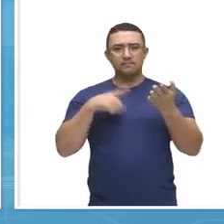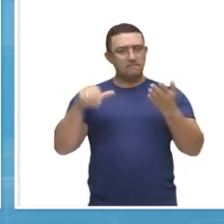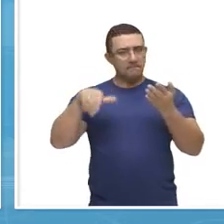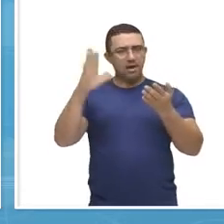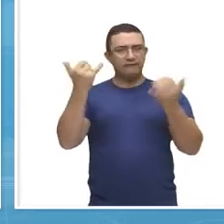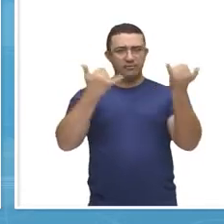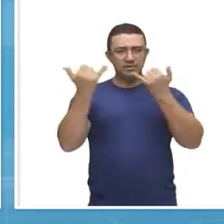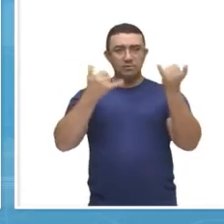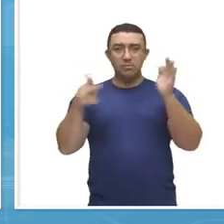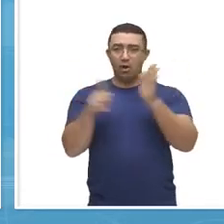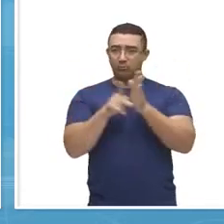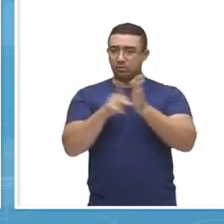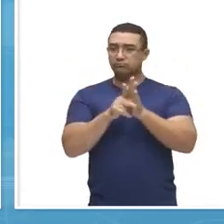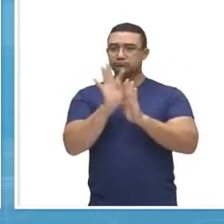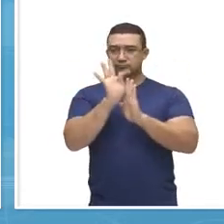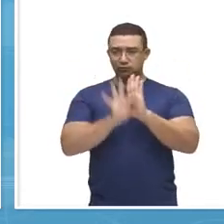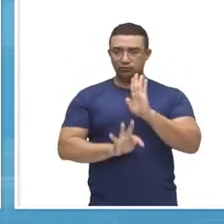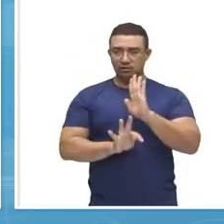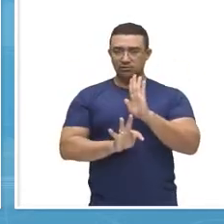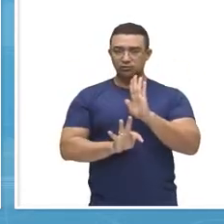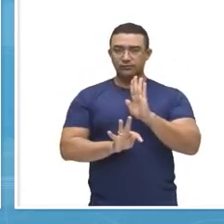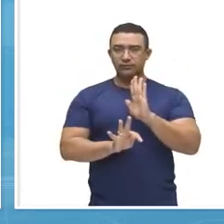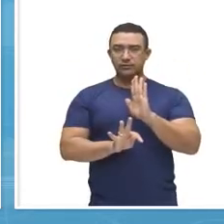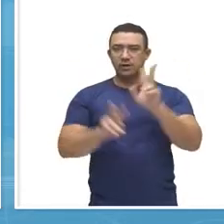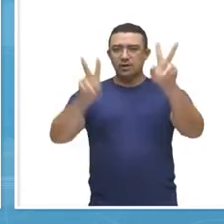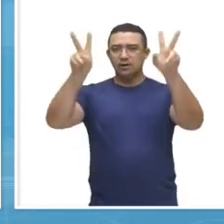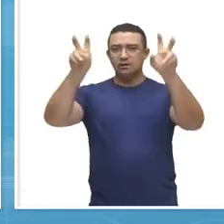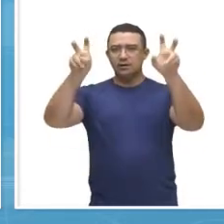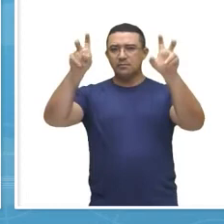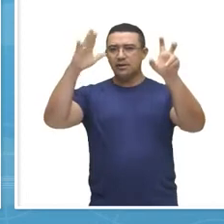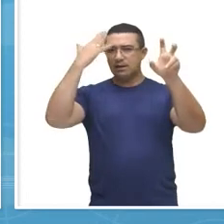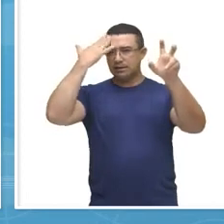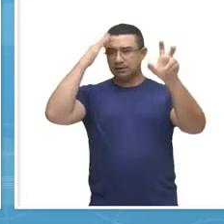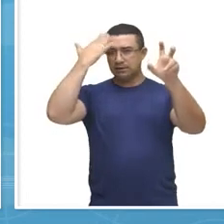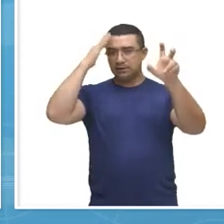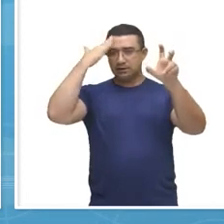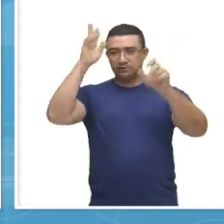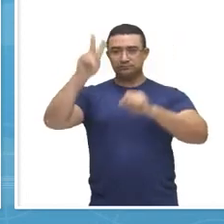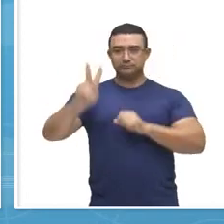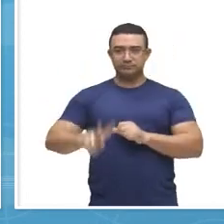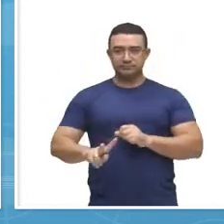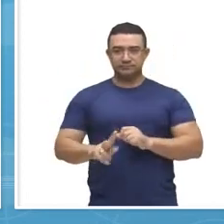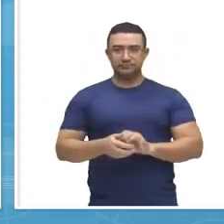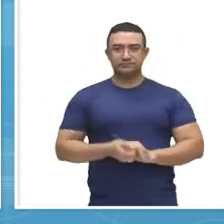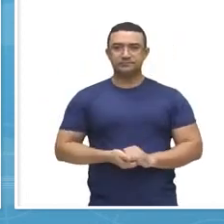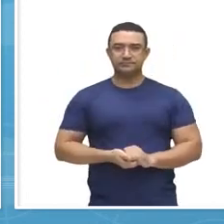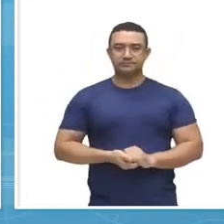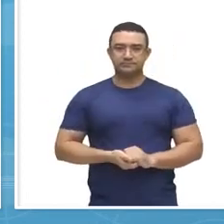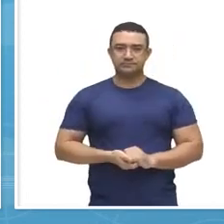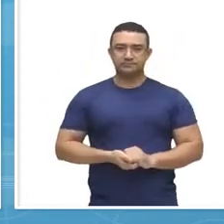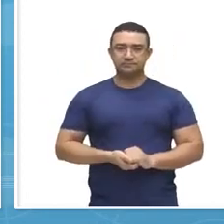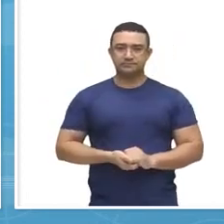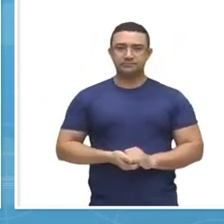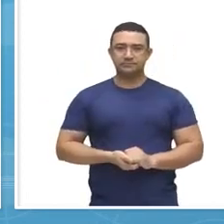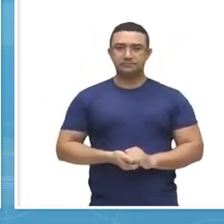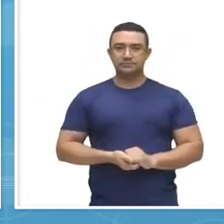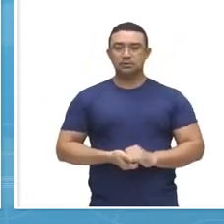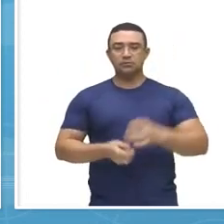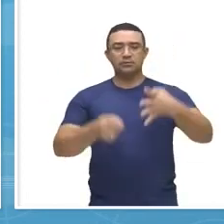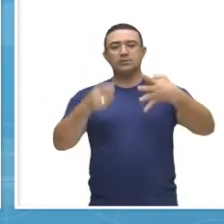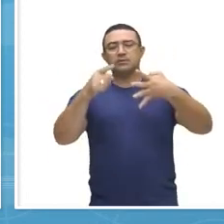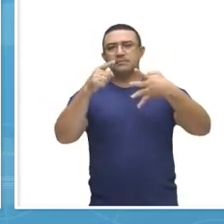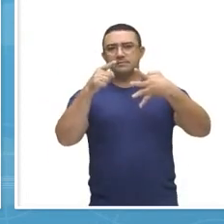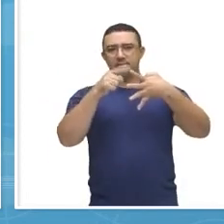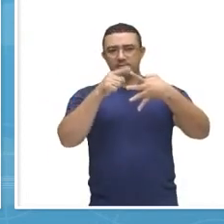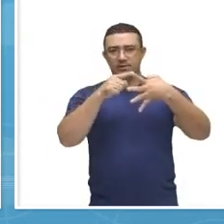do texto. Understand the story, compreendendo a história, né? A terrible day, então, essa expressão significa um dia terrível, né? Vocês já